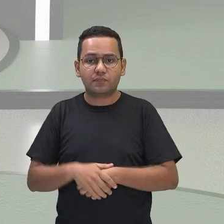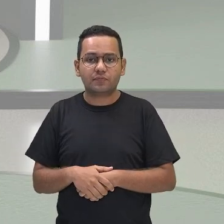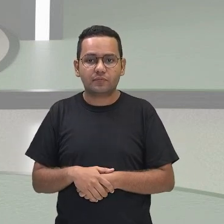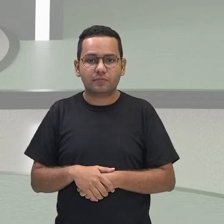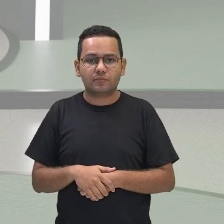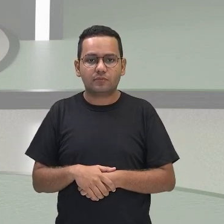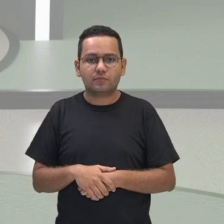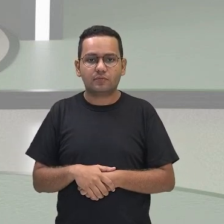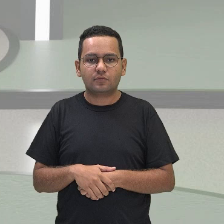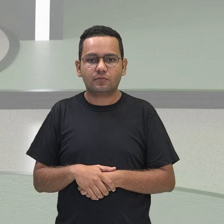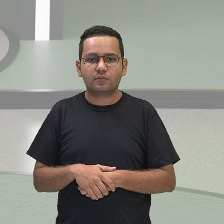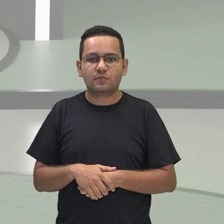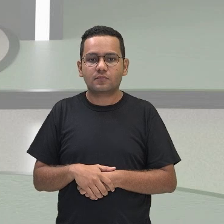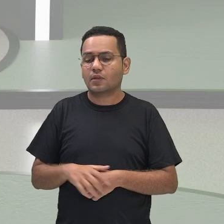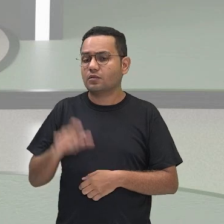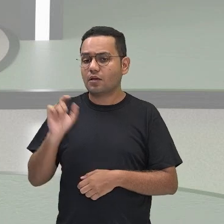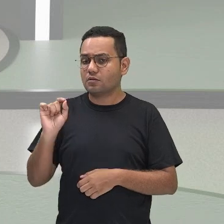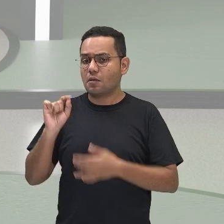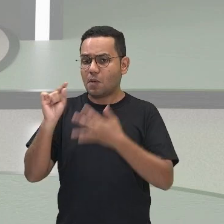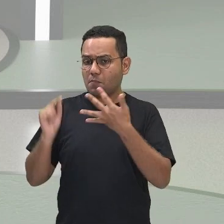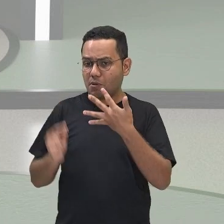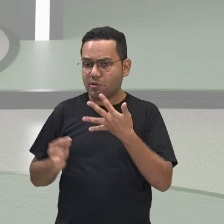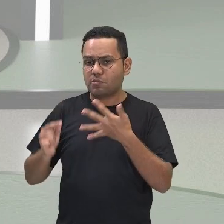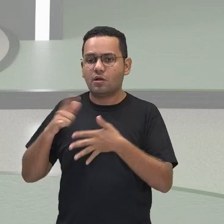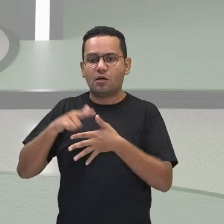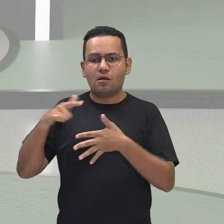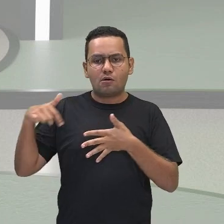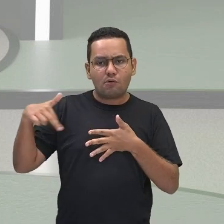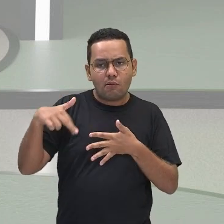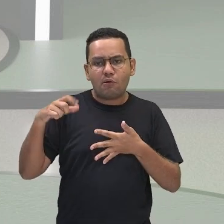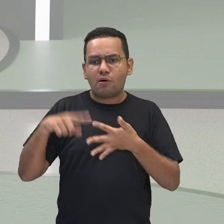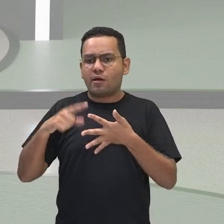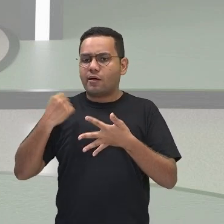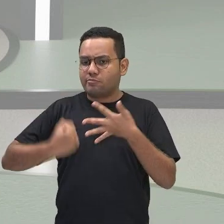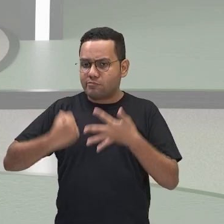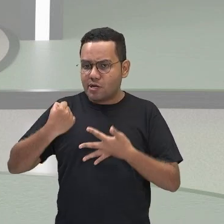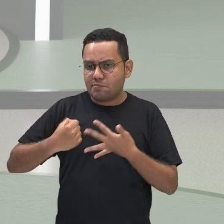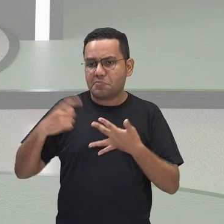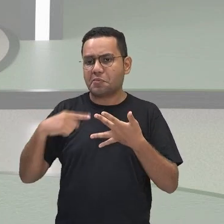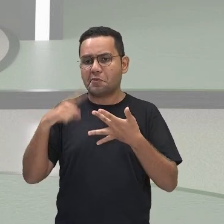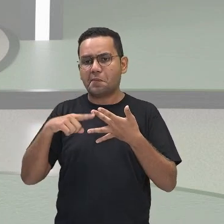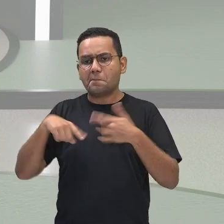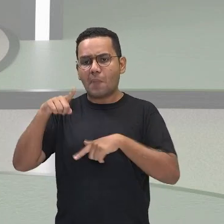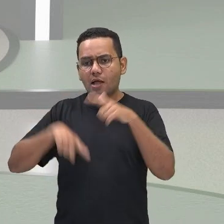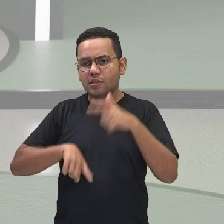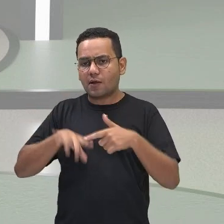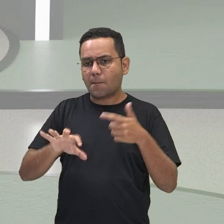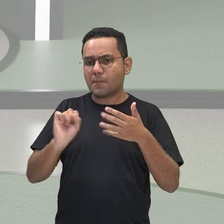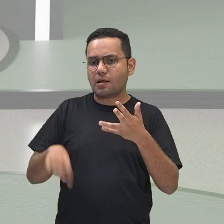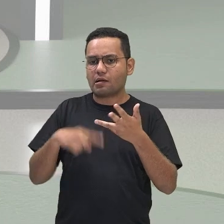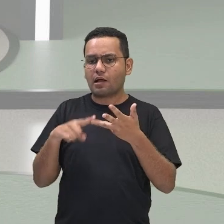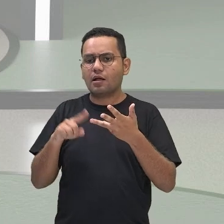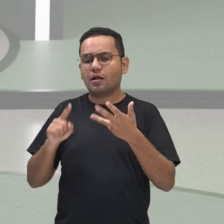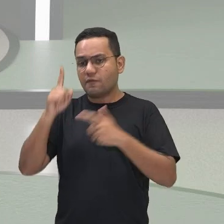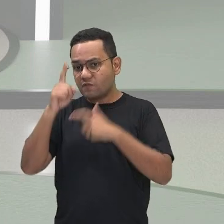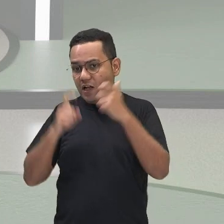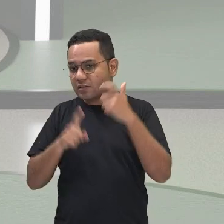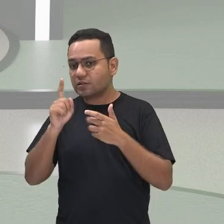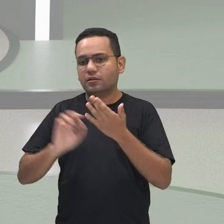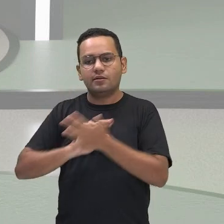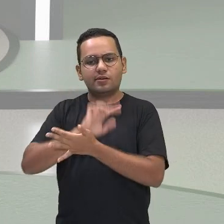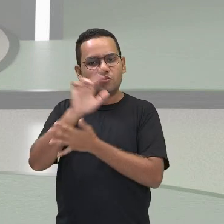faciais a correr, caminhar, segurar objetos e realizar as